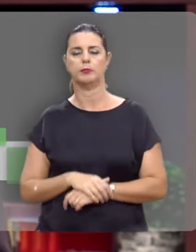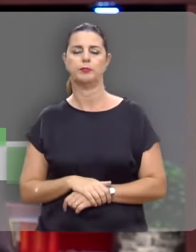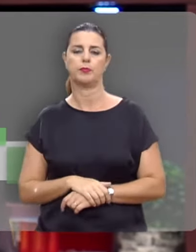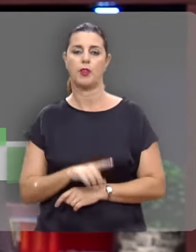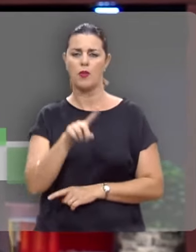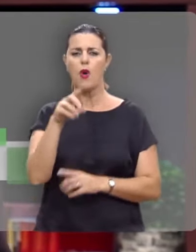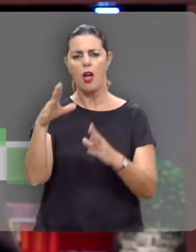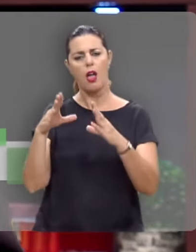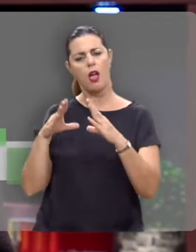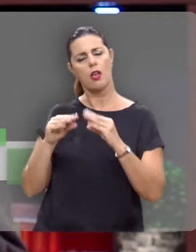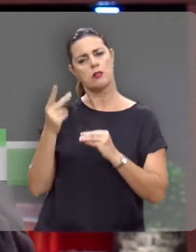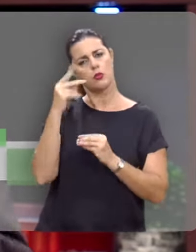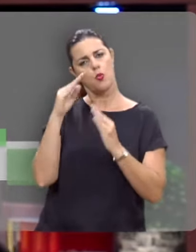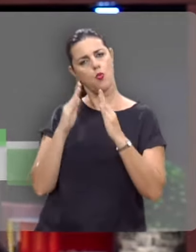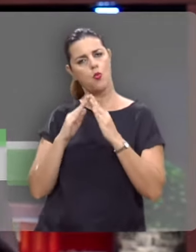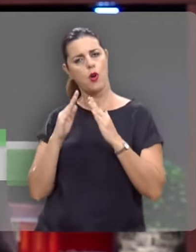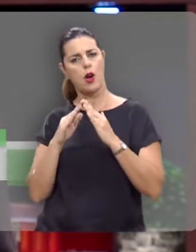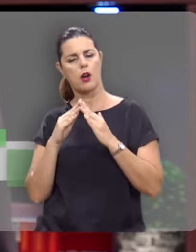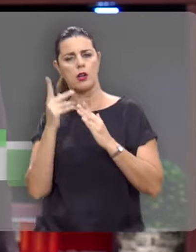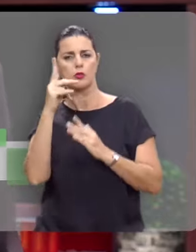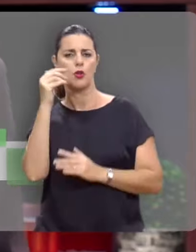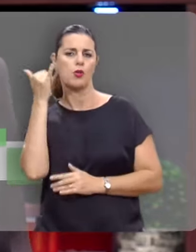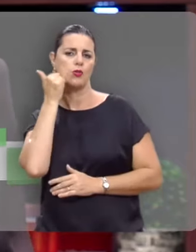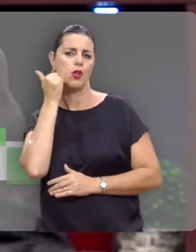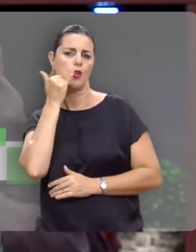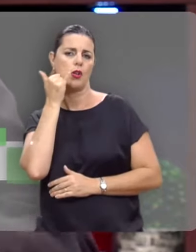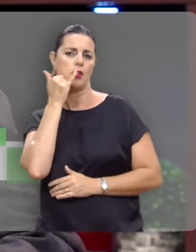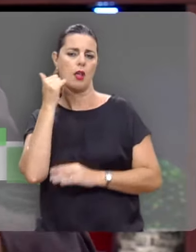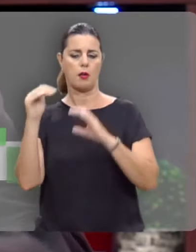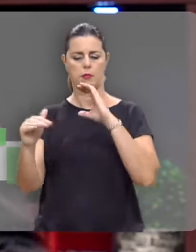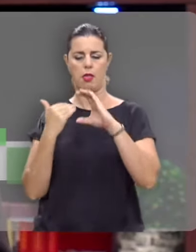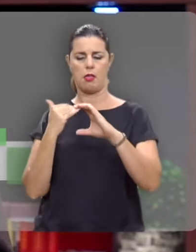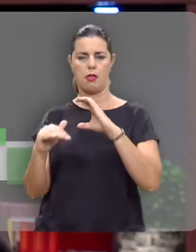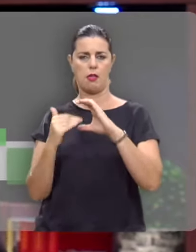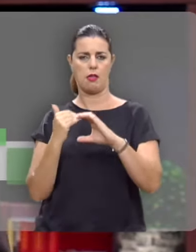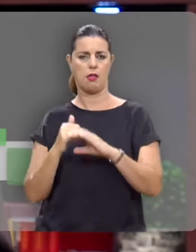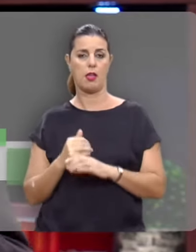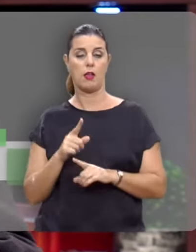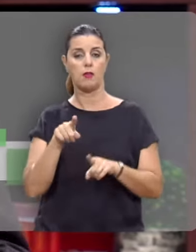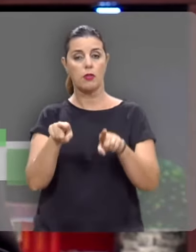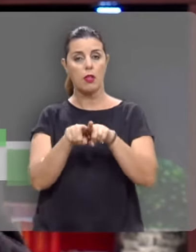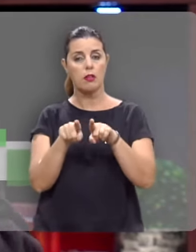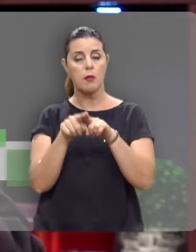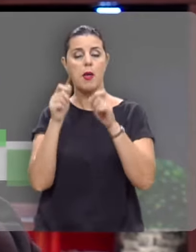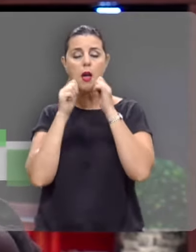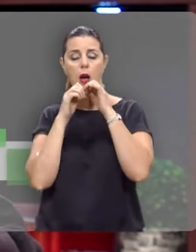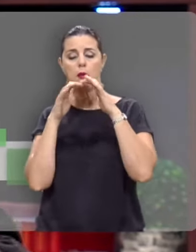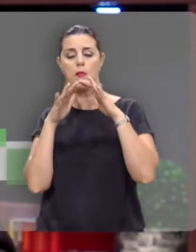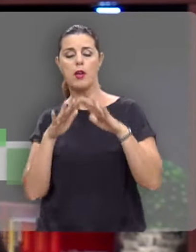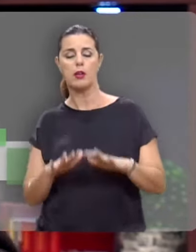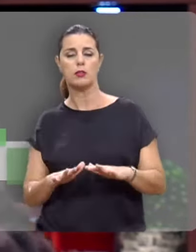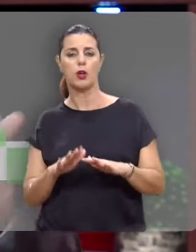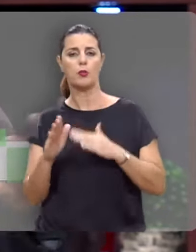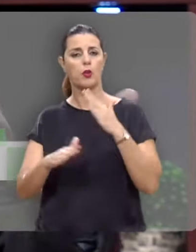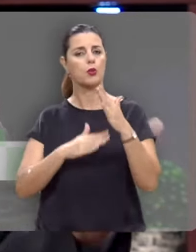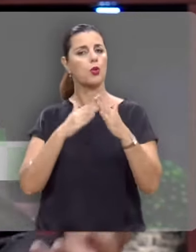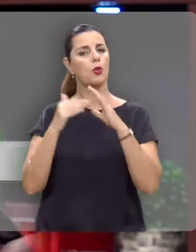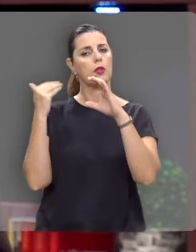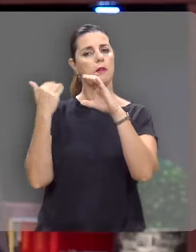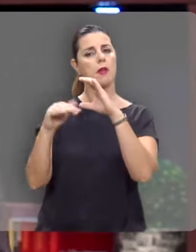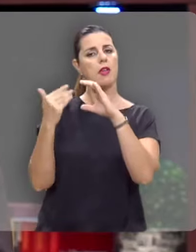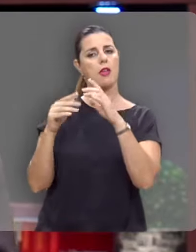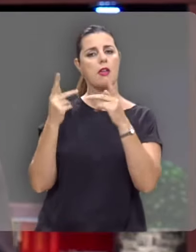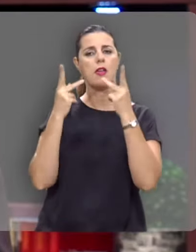94 50. E você vai receber aí na sua casa, no seu celular, essa mensagem de hoje. Mas se você tem sido abençoado por todas